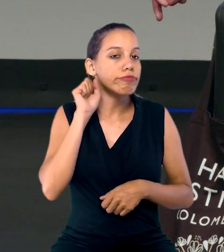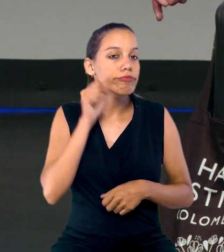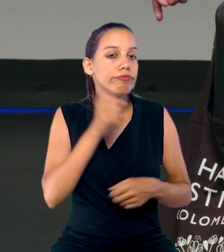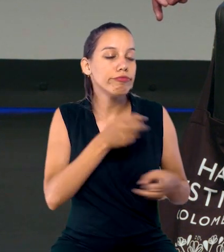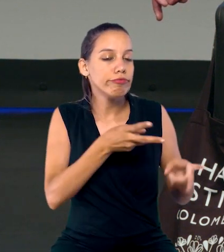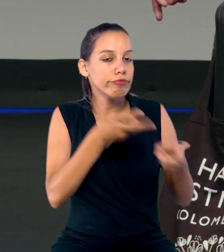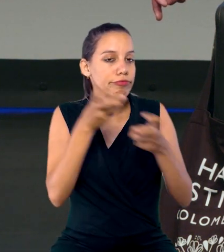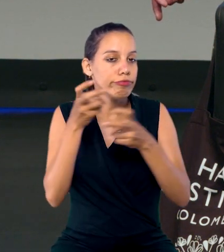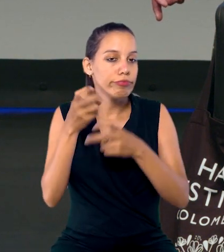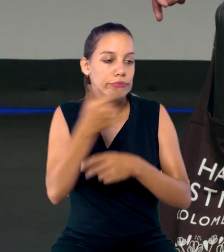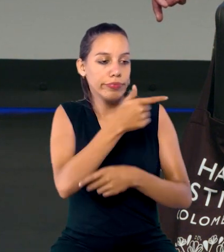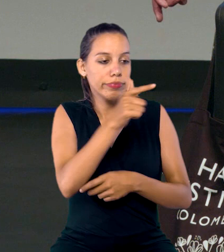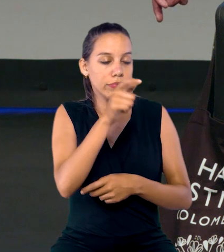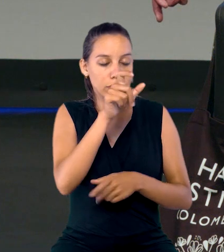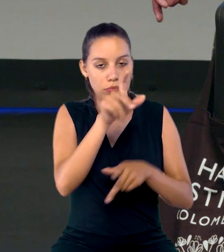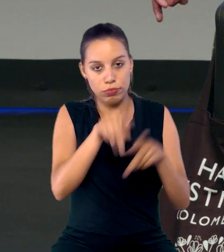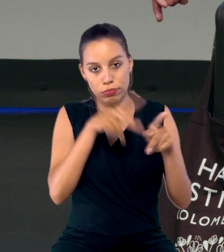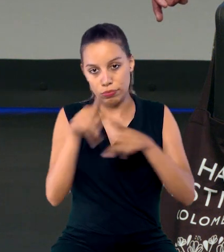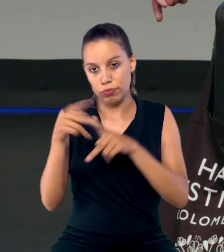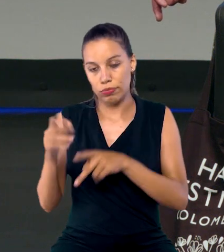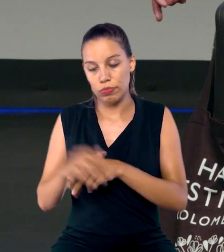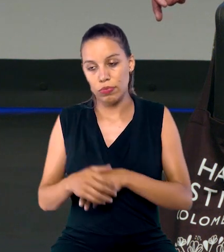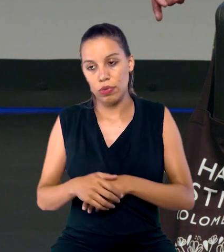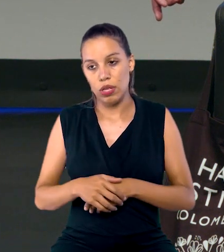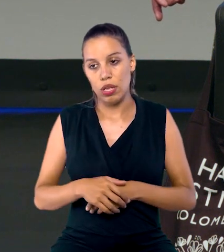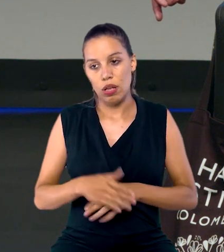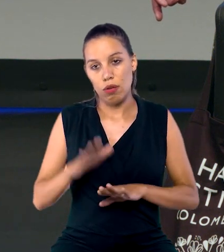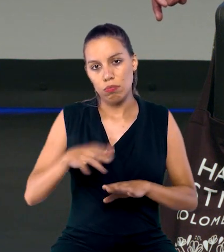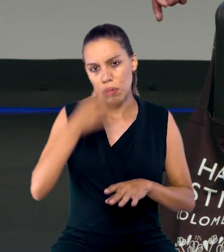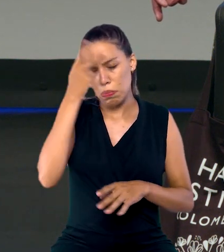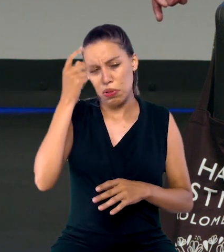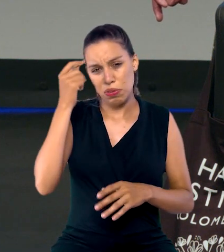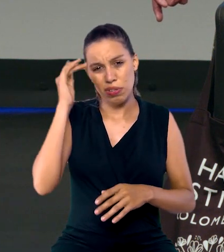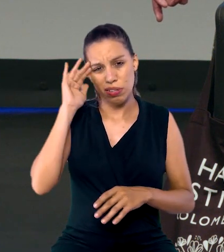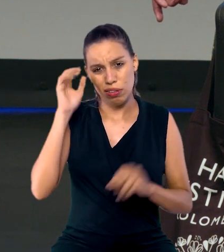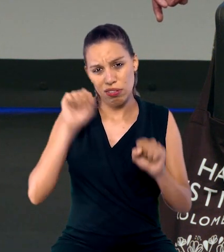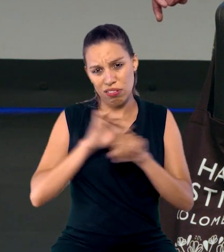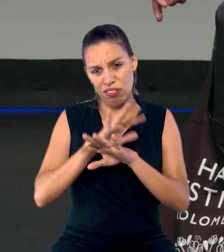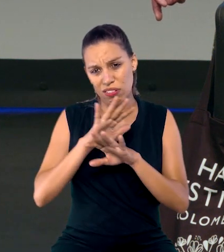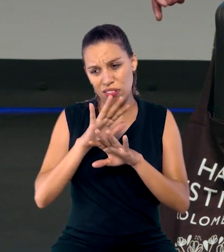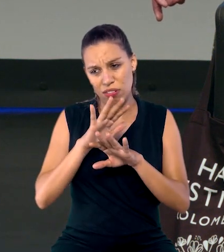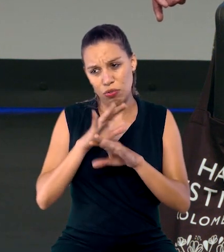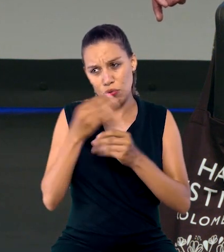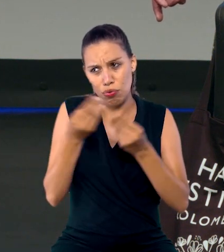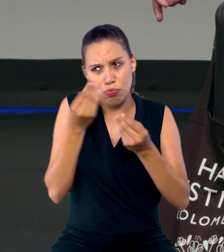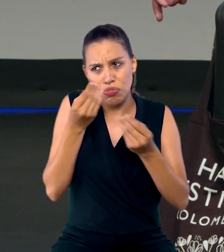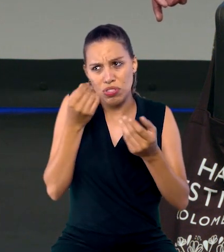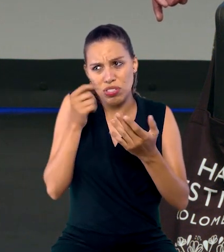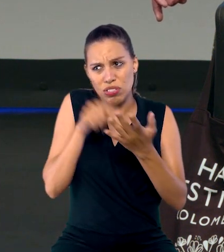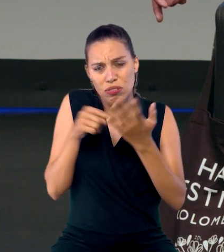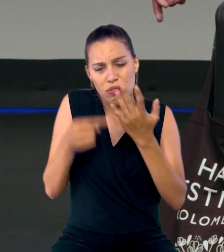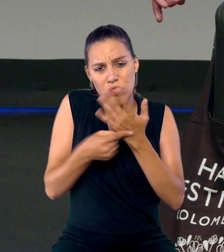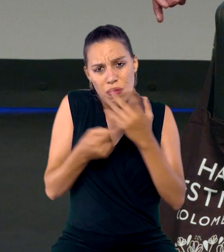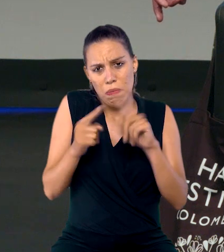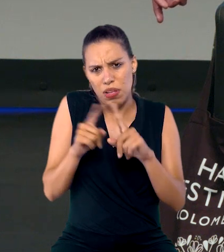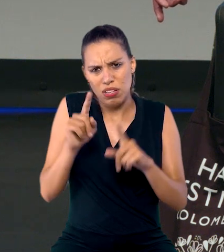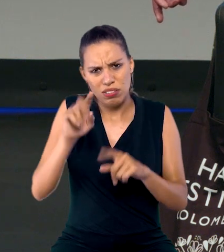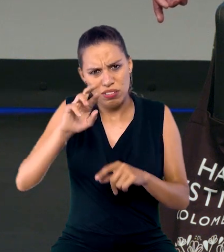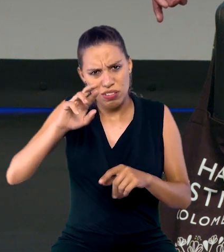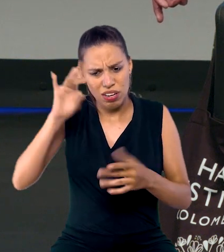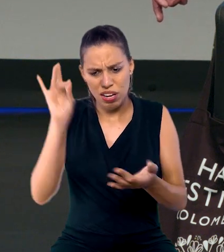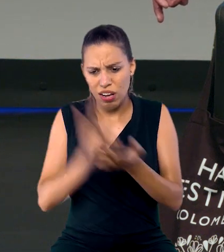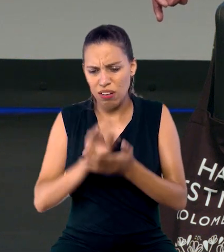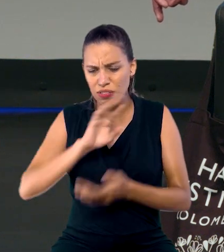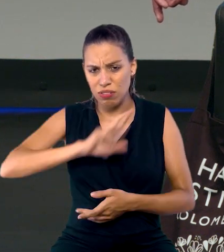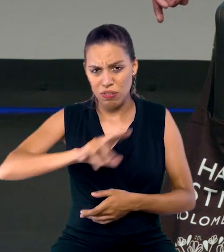algo que às vezes as pessoas entendem como uma metáfora, mas a gente está falando de algo muito, muito concreto,